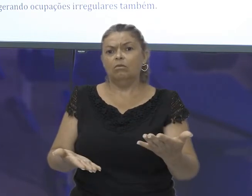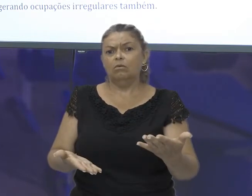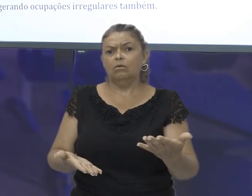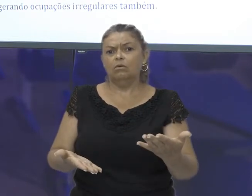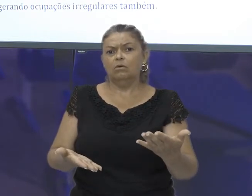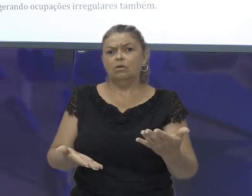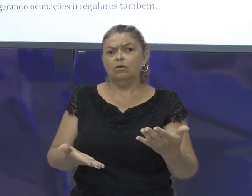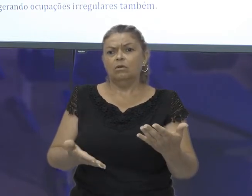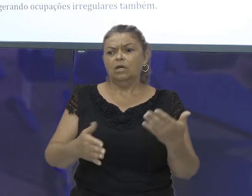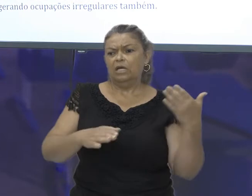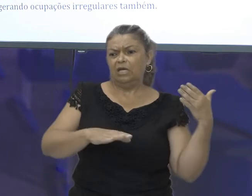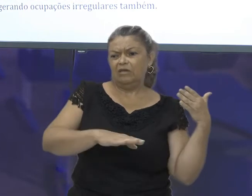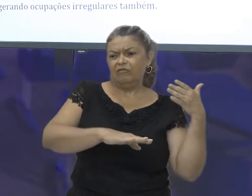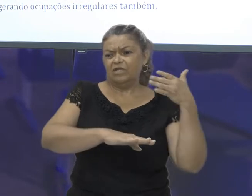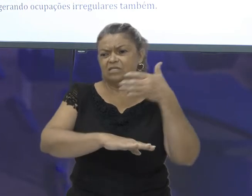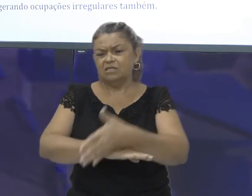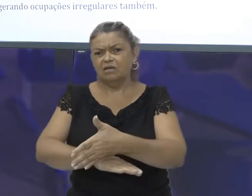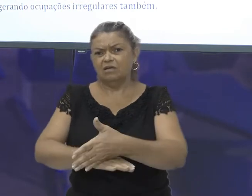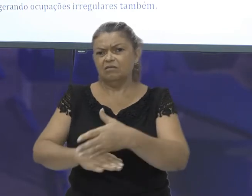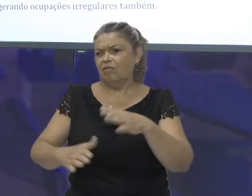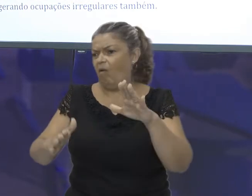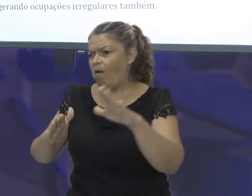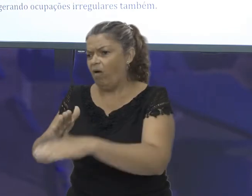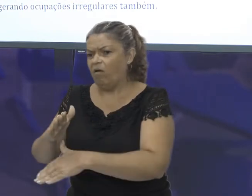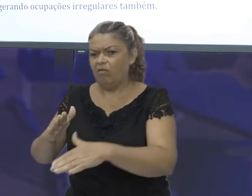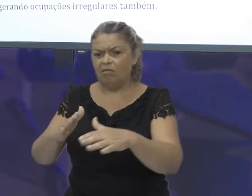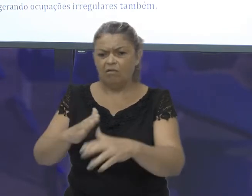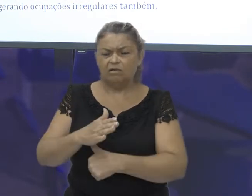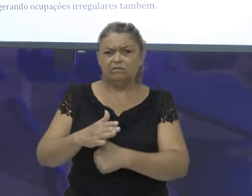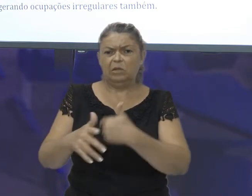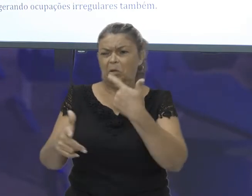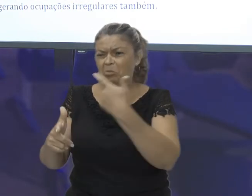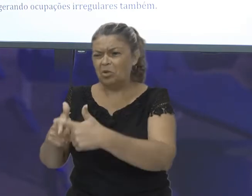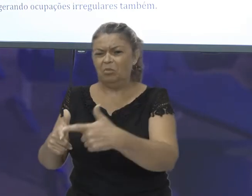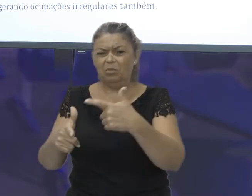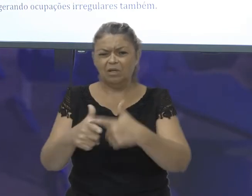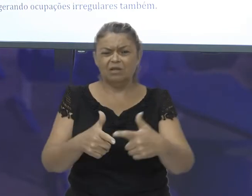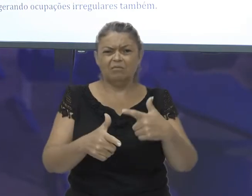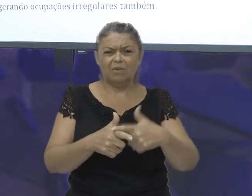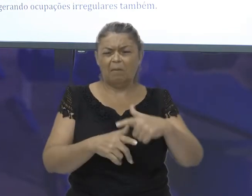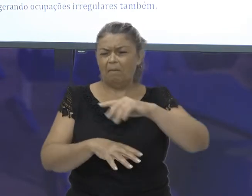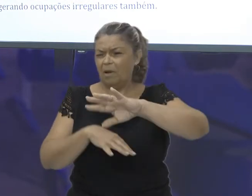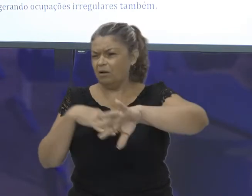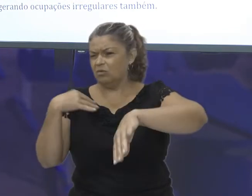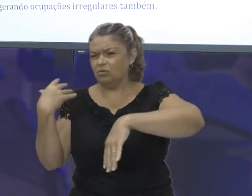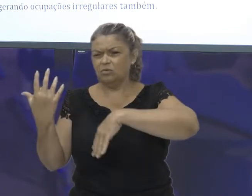a invasão, é a grilagem, é também a